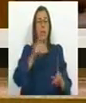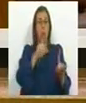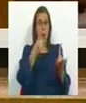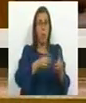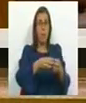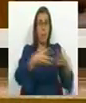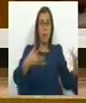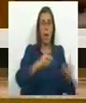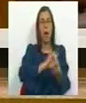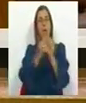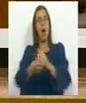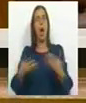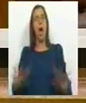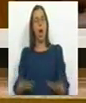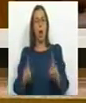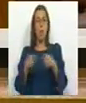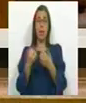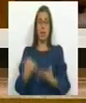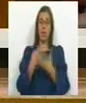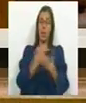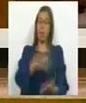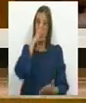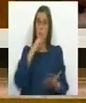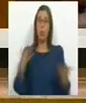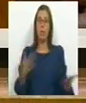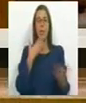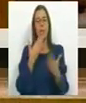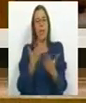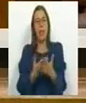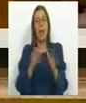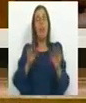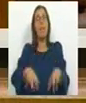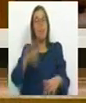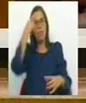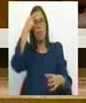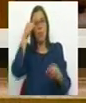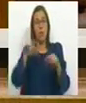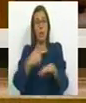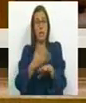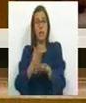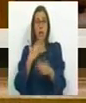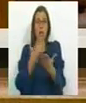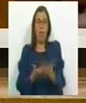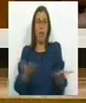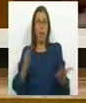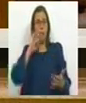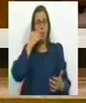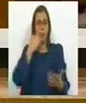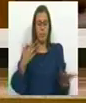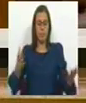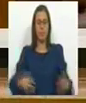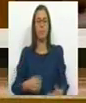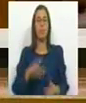crescimento, como vêm agora os partidos que apoiam o Governo dar o golpe final nestes setores.